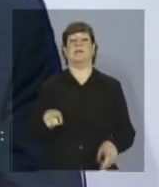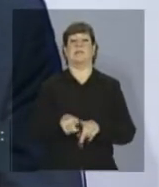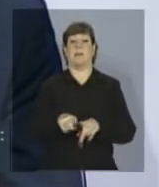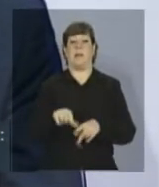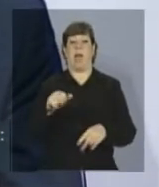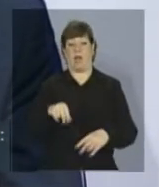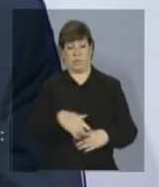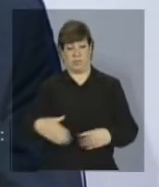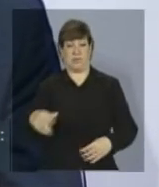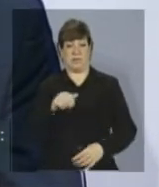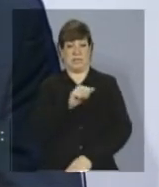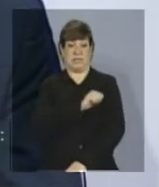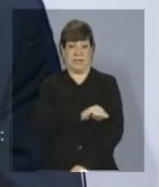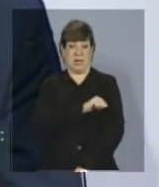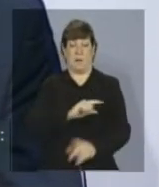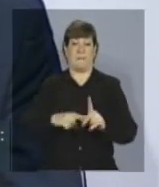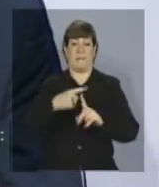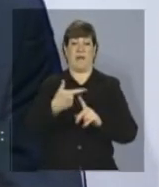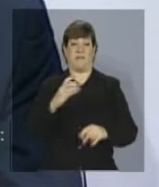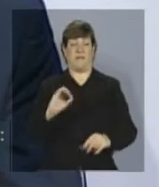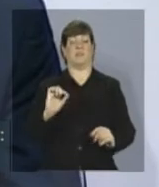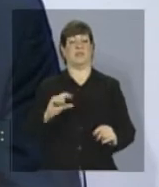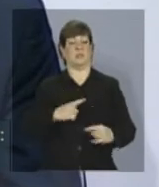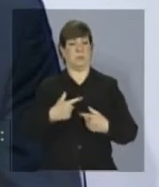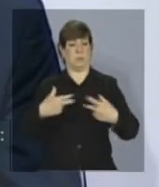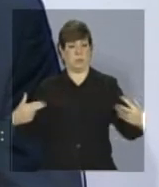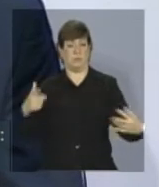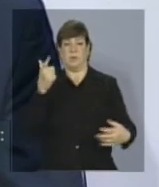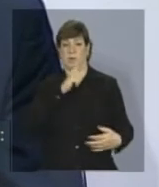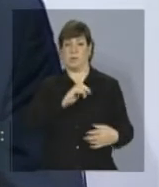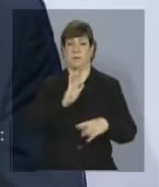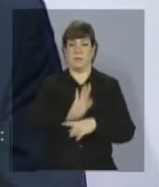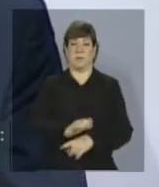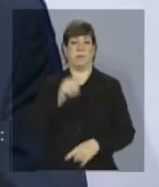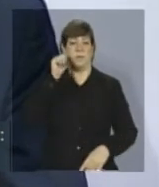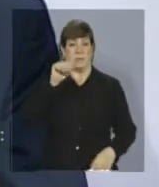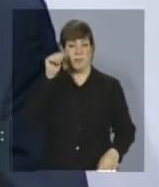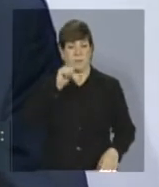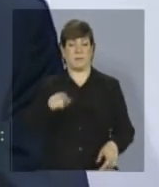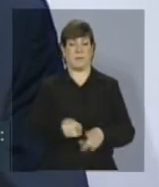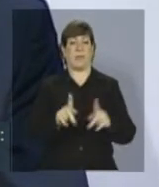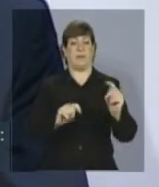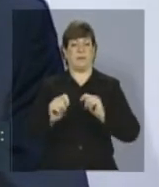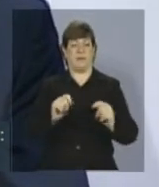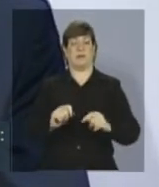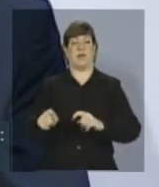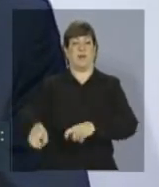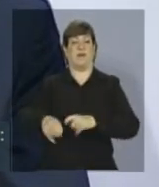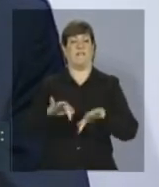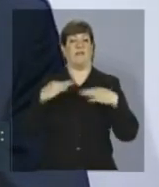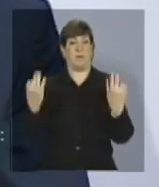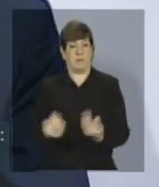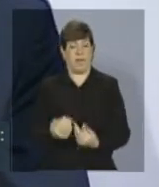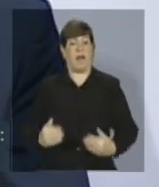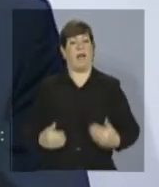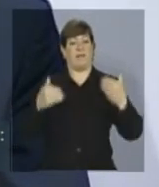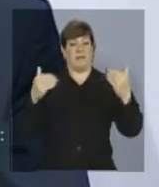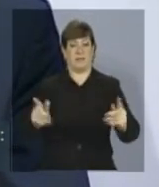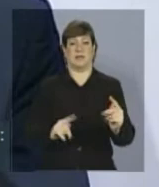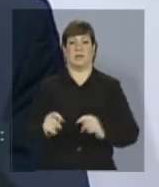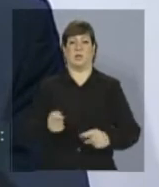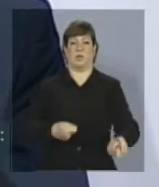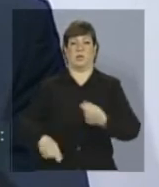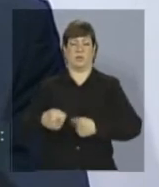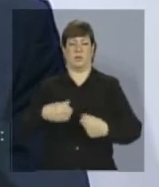20. Então, a nossa política no MDA é, preservando as tradições da agricultura familiar, avançar na organização econômica